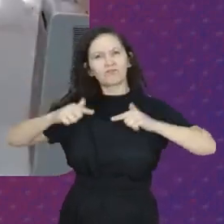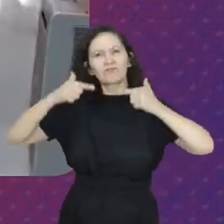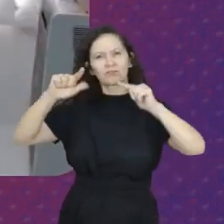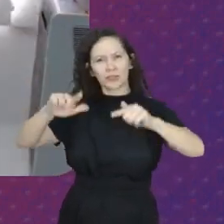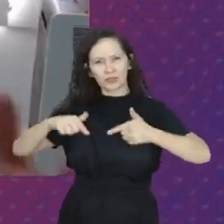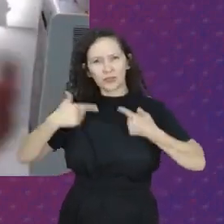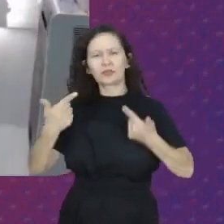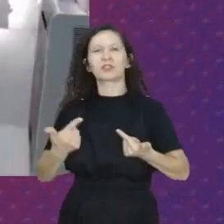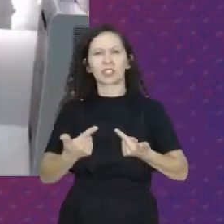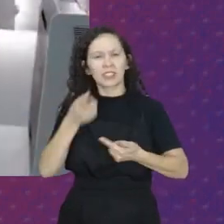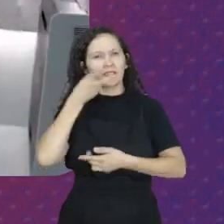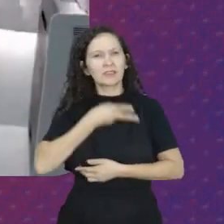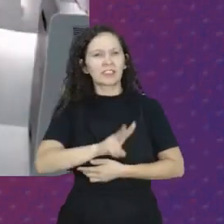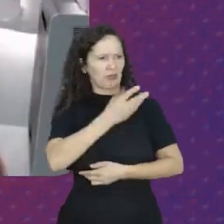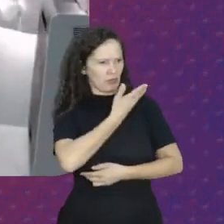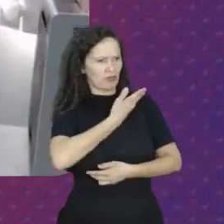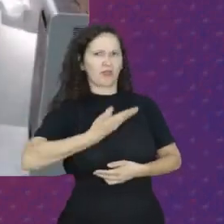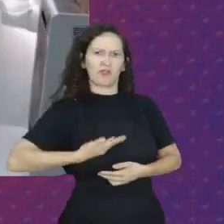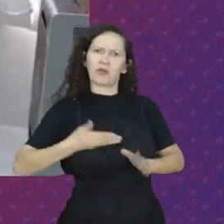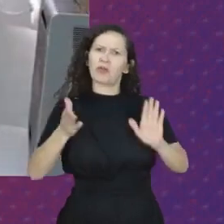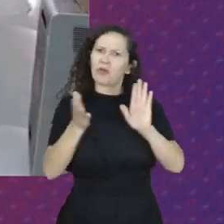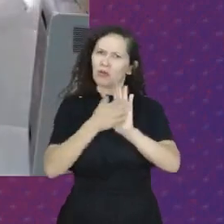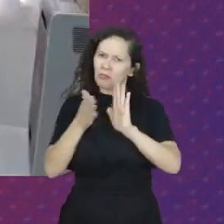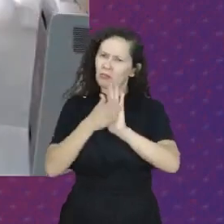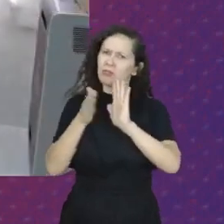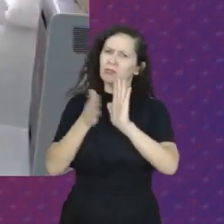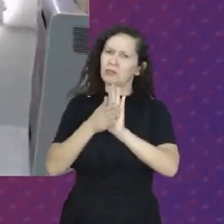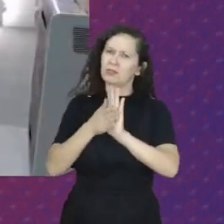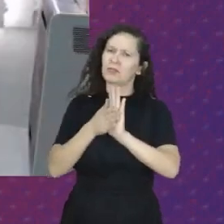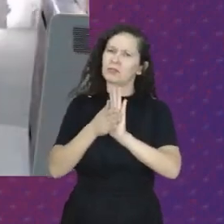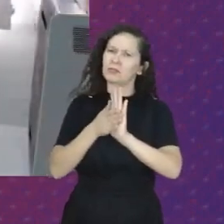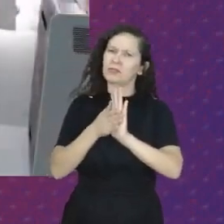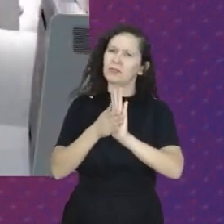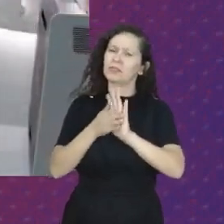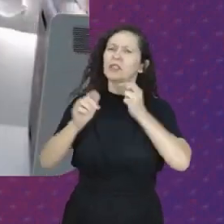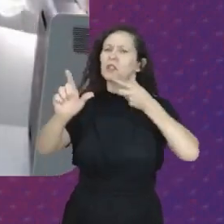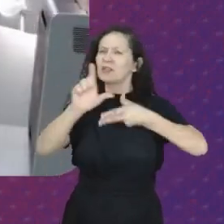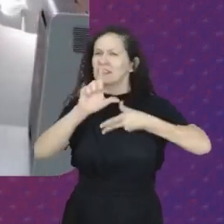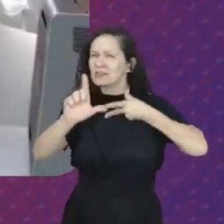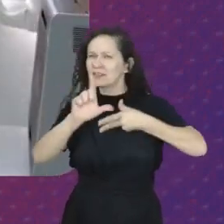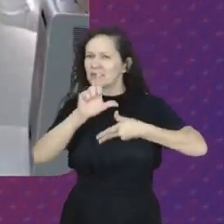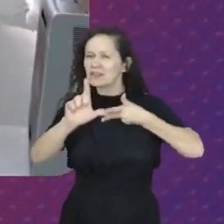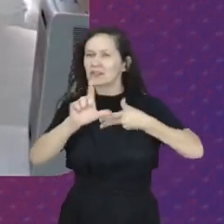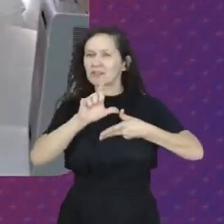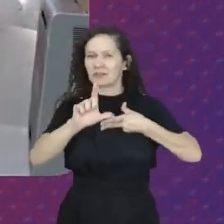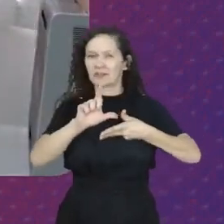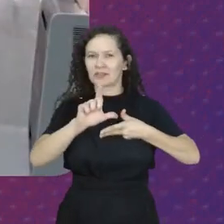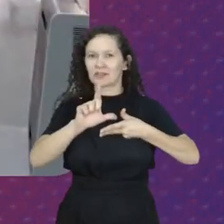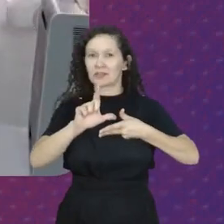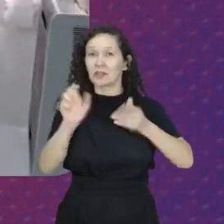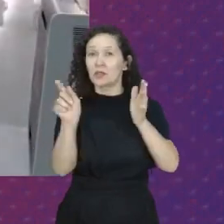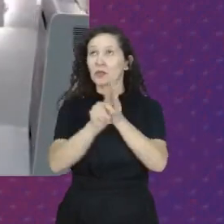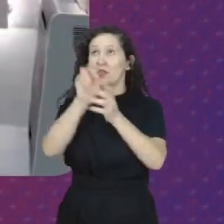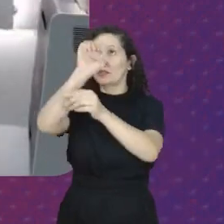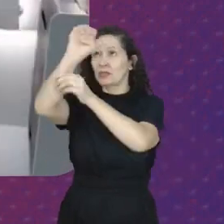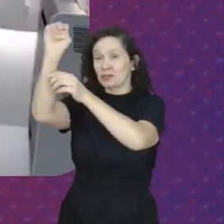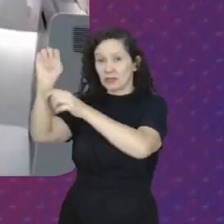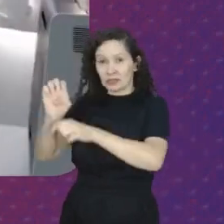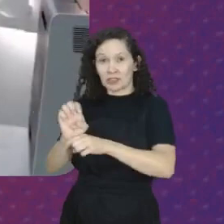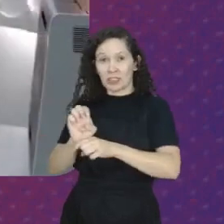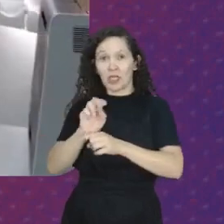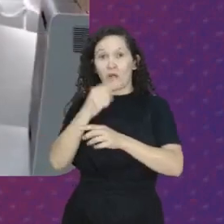de governo, né, como proposta nos legislativos estaduais e